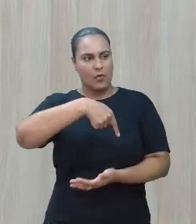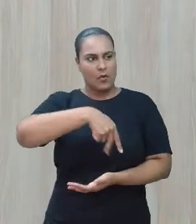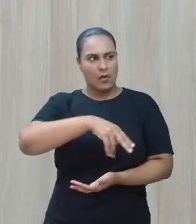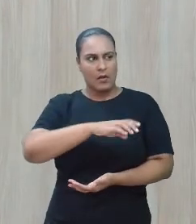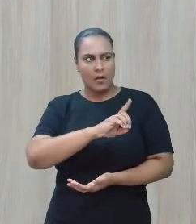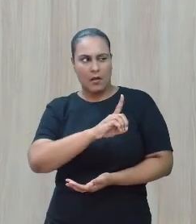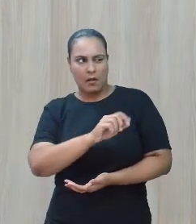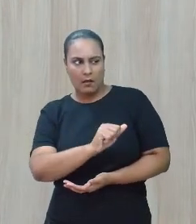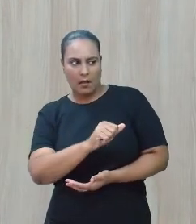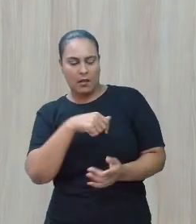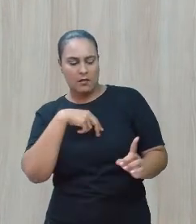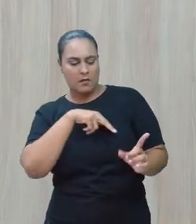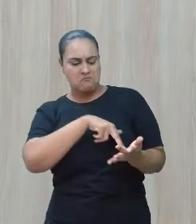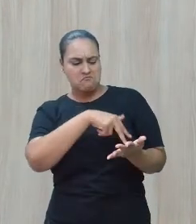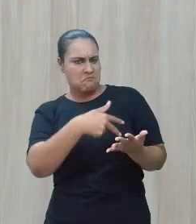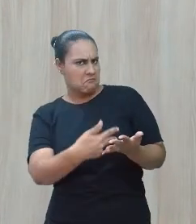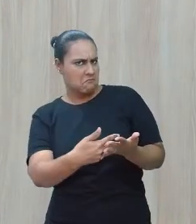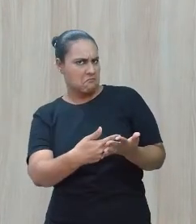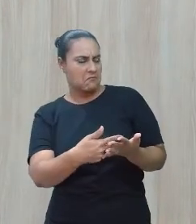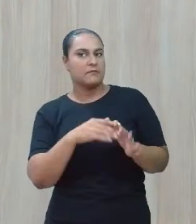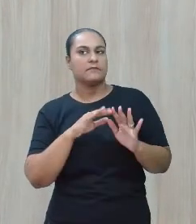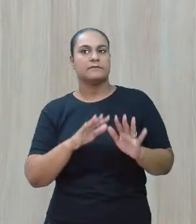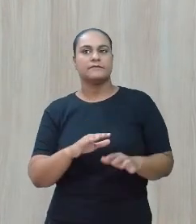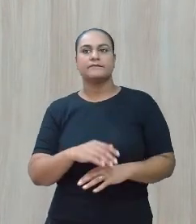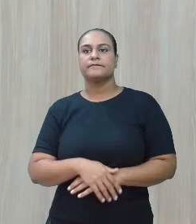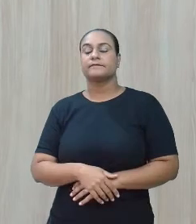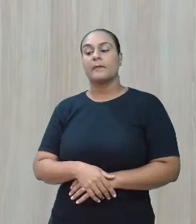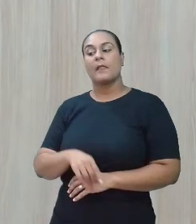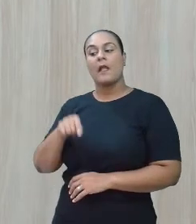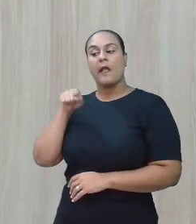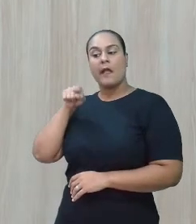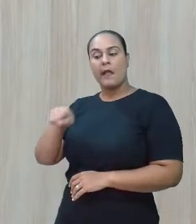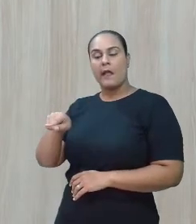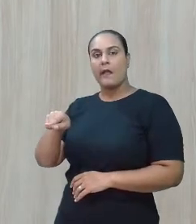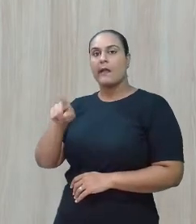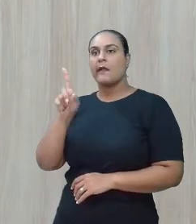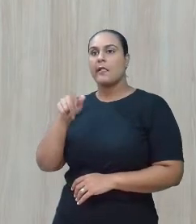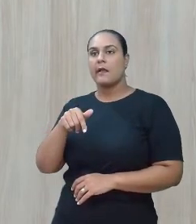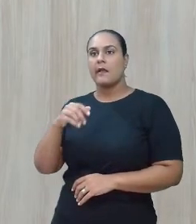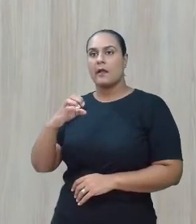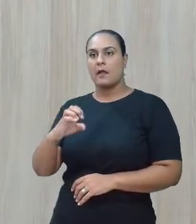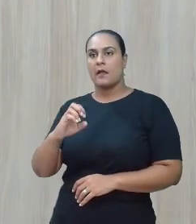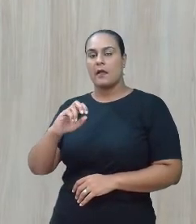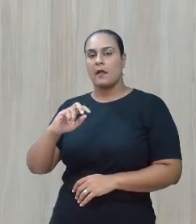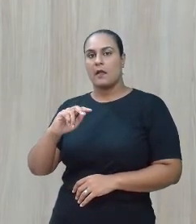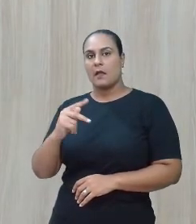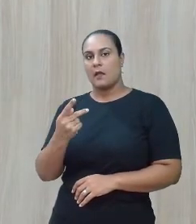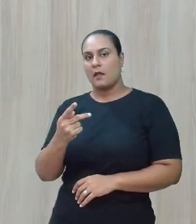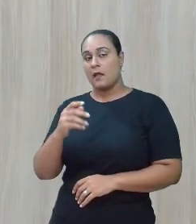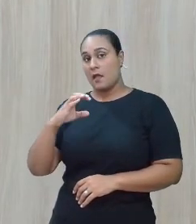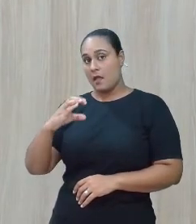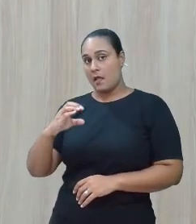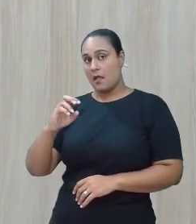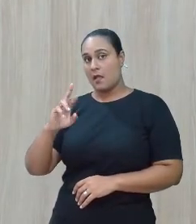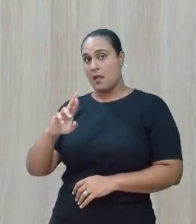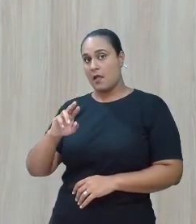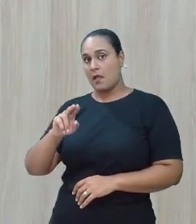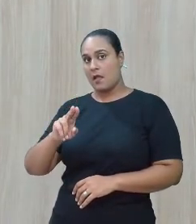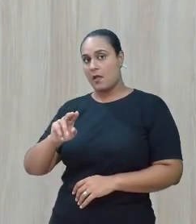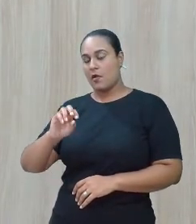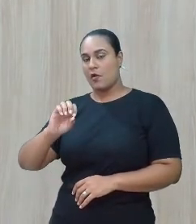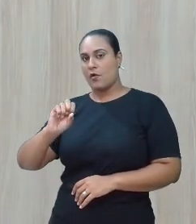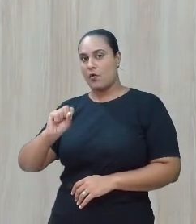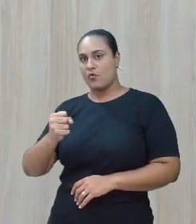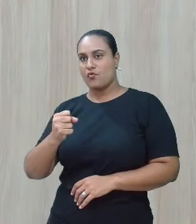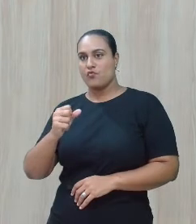aí. Ela é o seu crush, não é? É um empréstimo. E aí, professora